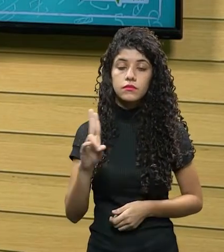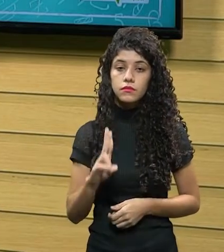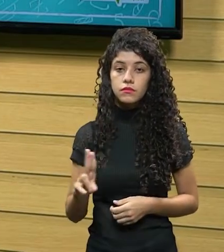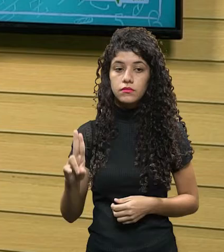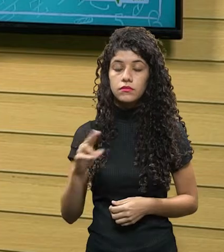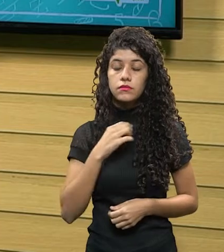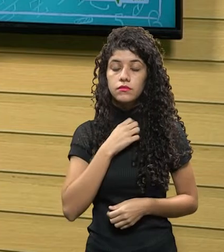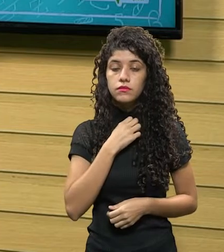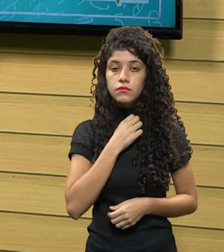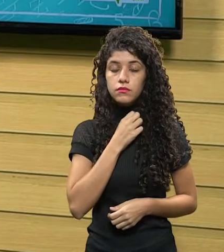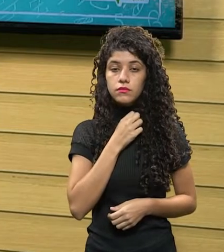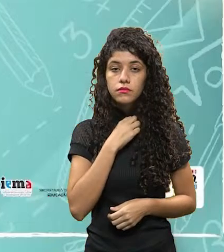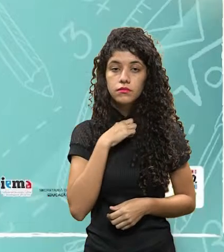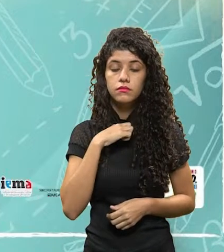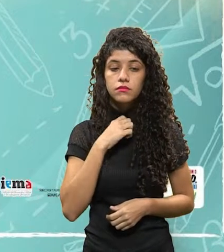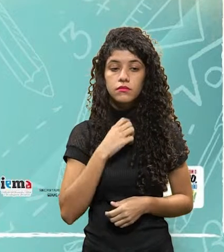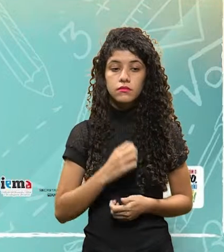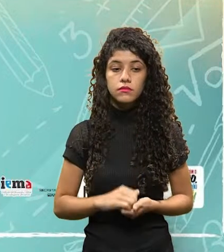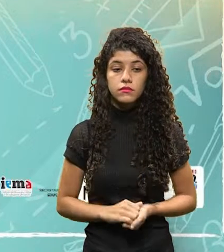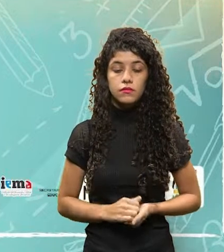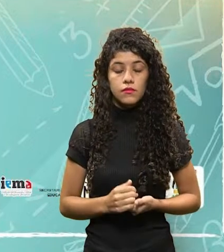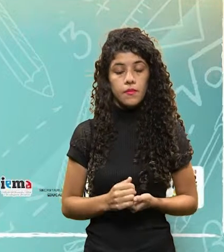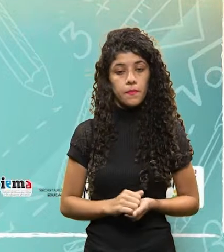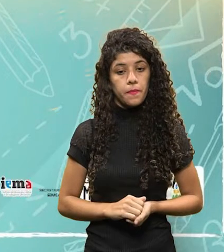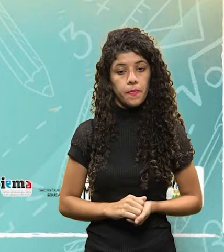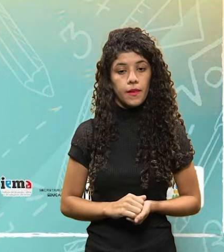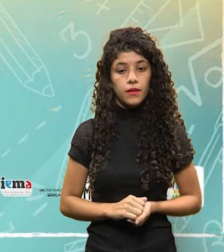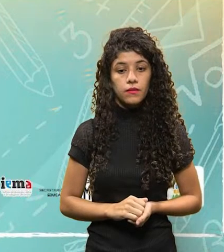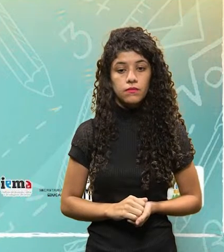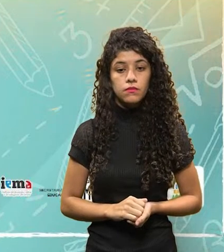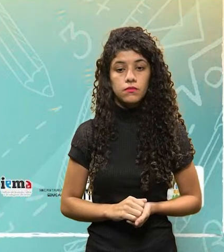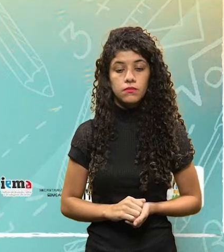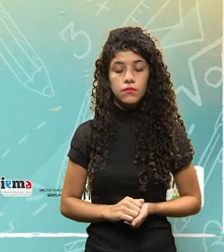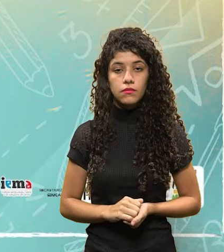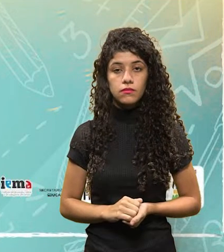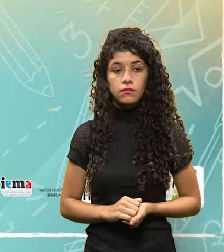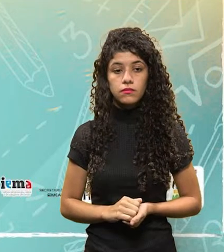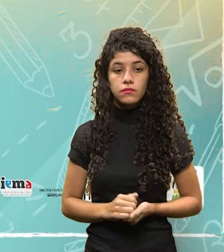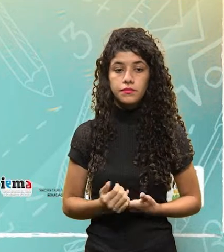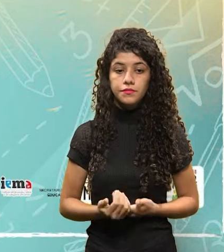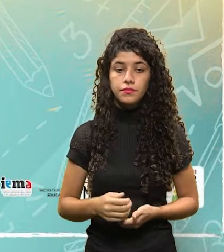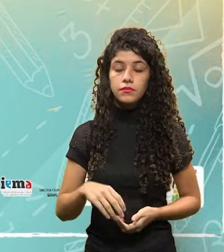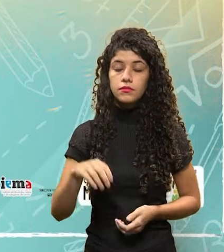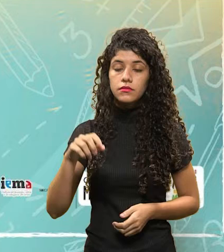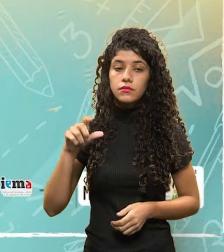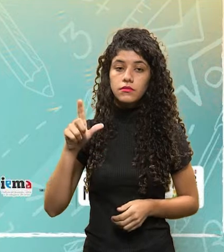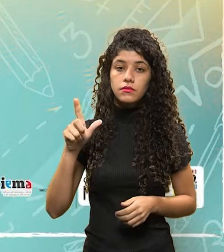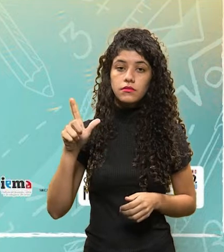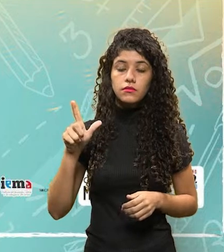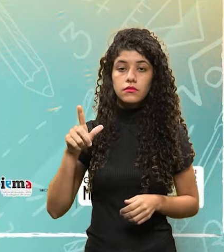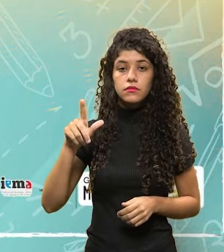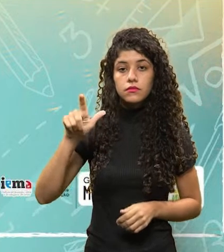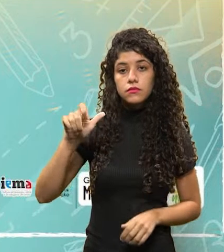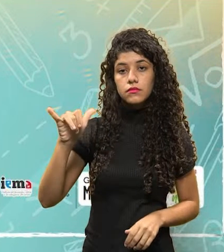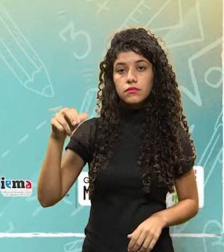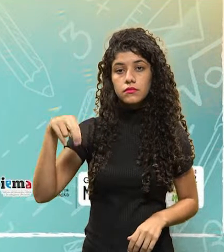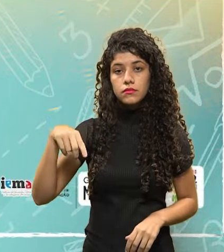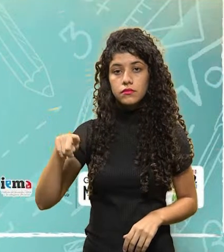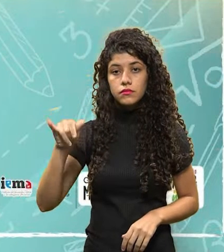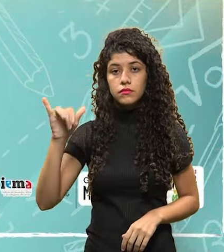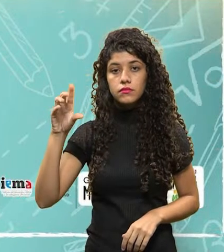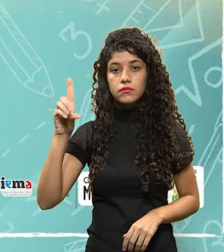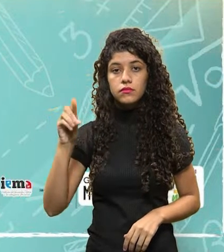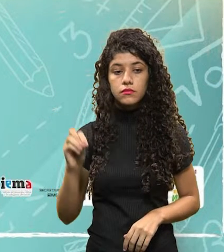lá ao balanço patrimonial. O capital social está vinculado lá ao patrimônio líquido, é o capital dos sócios, aquele